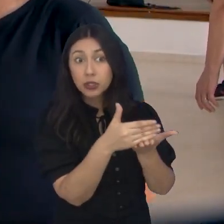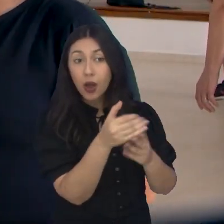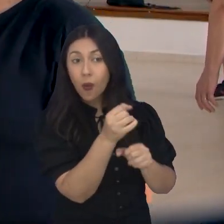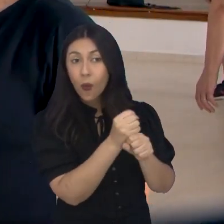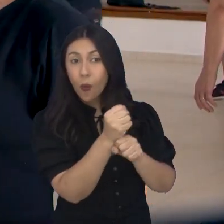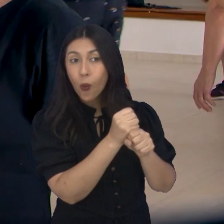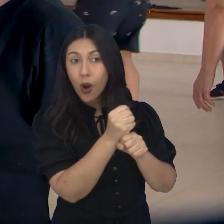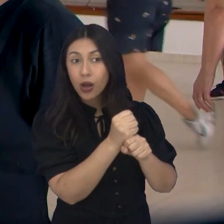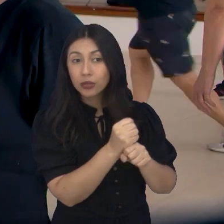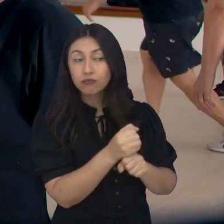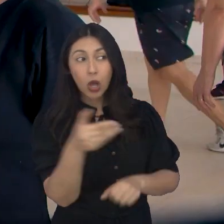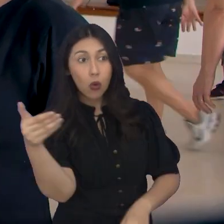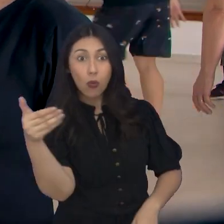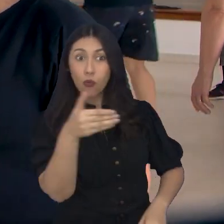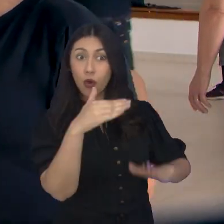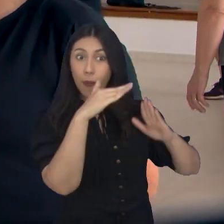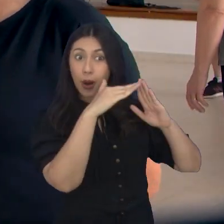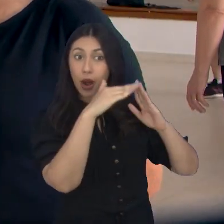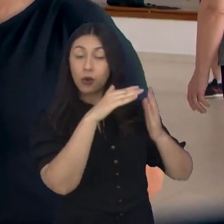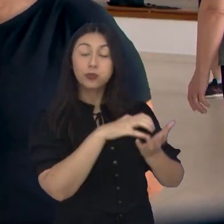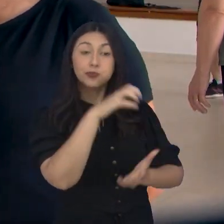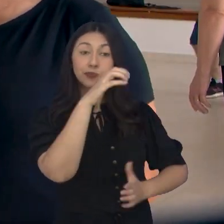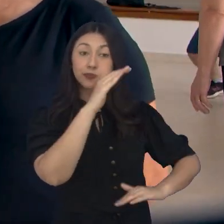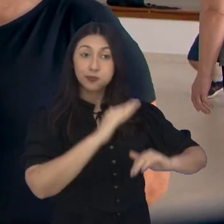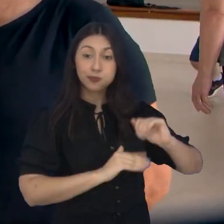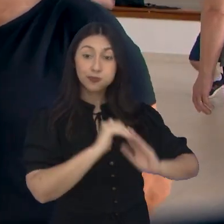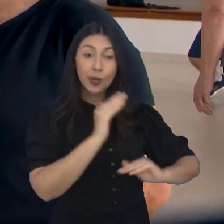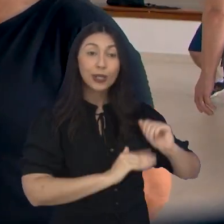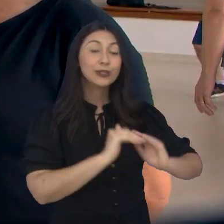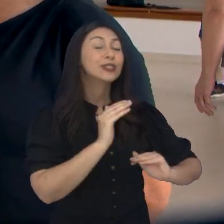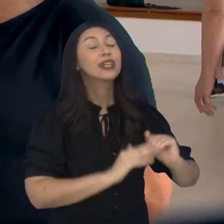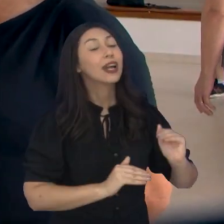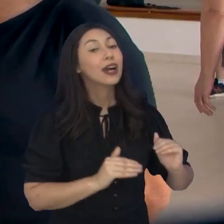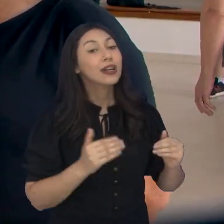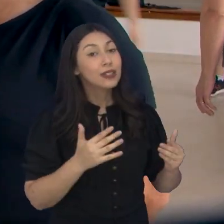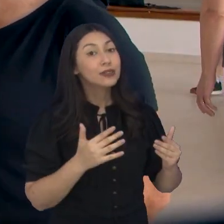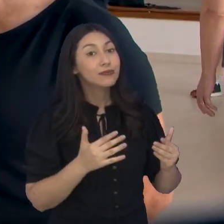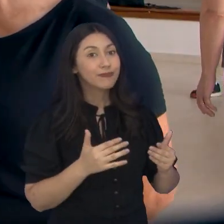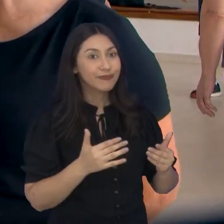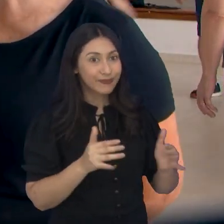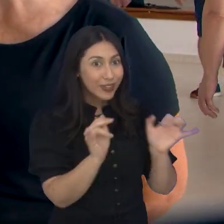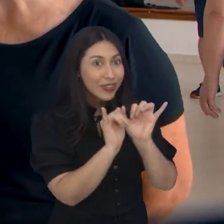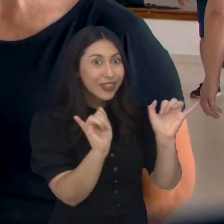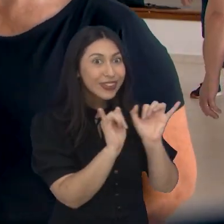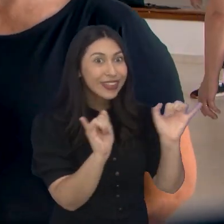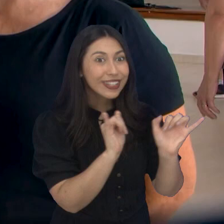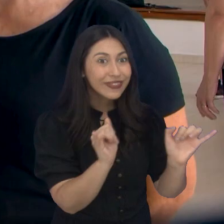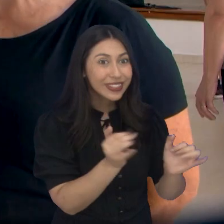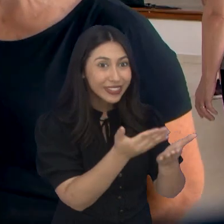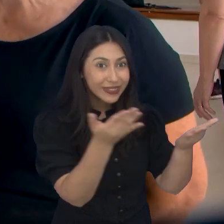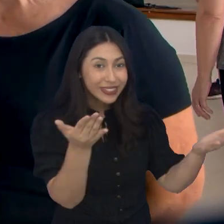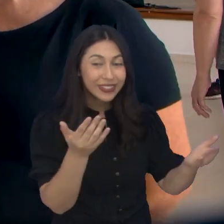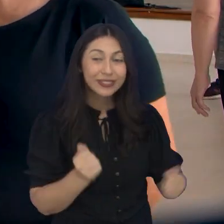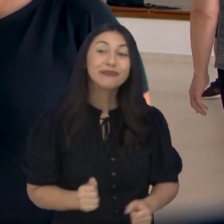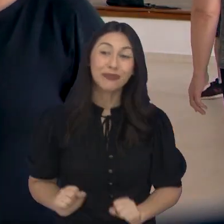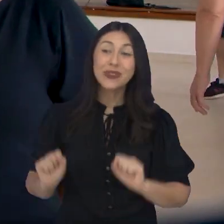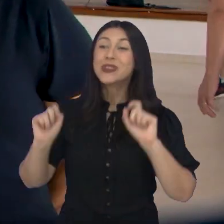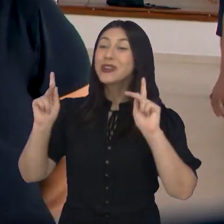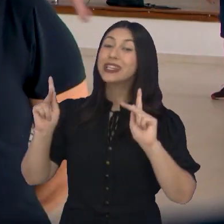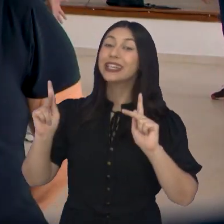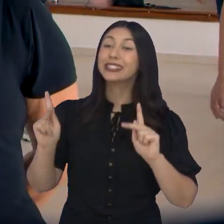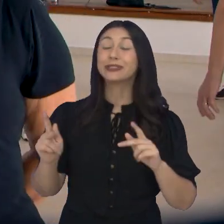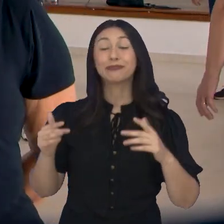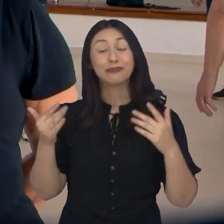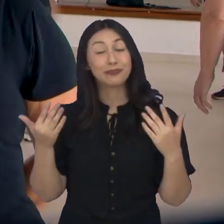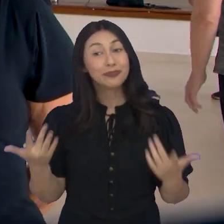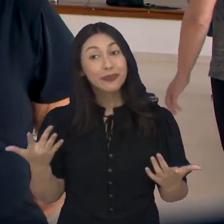2024, vir aqui na Casa do Idoso, né? Fazer as atividades, dar esse recado final aí para o pessoal de casa. Tá bom. Então,